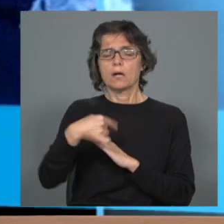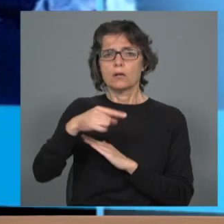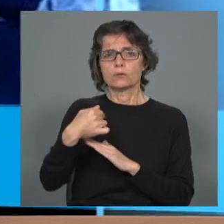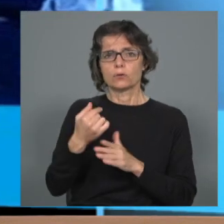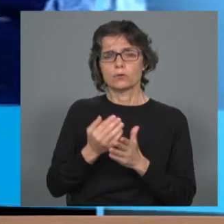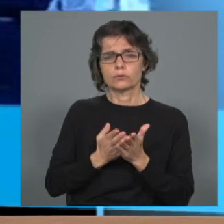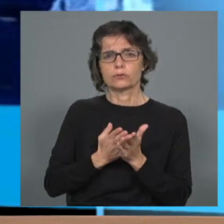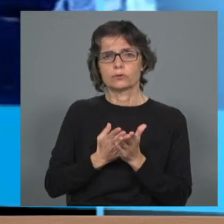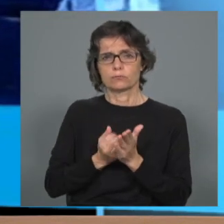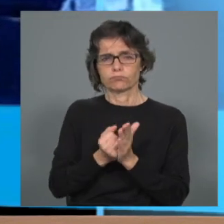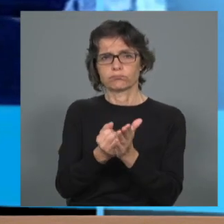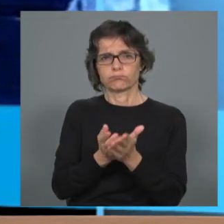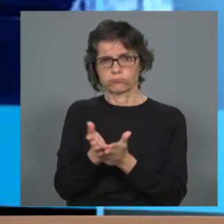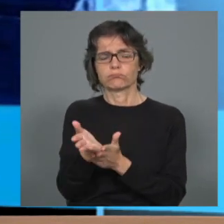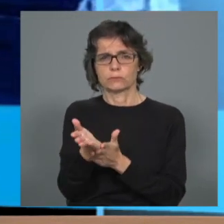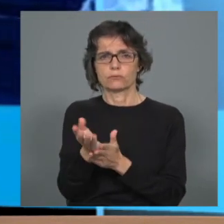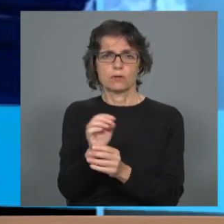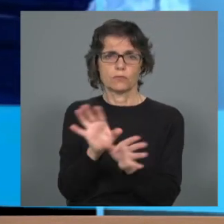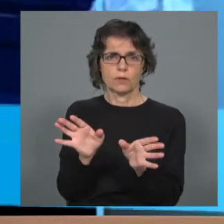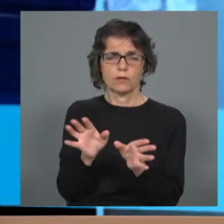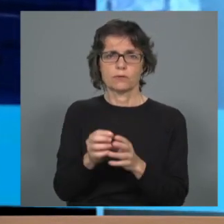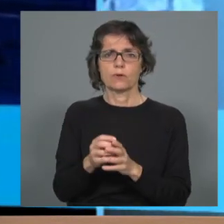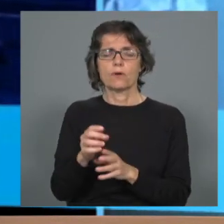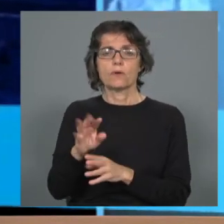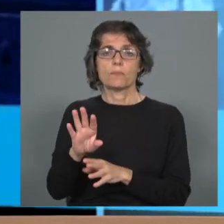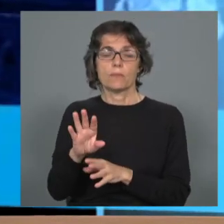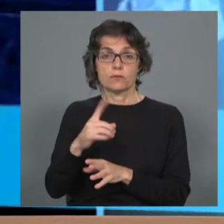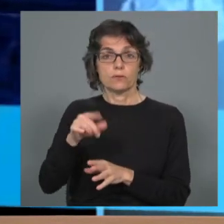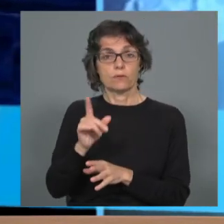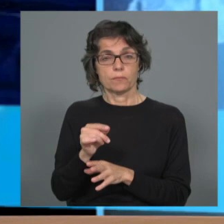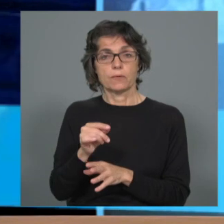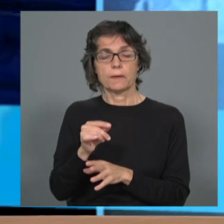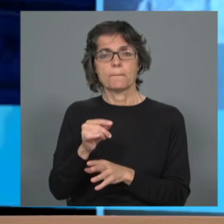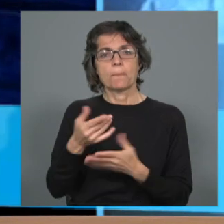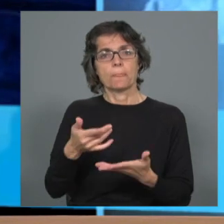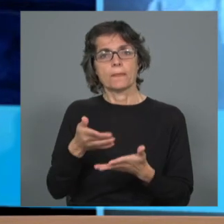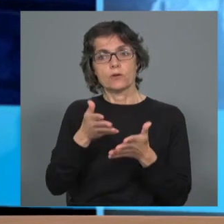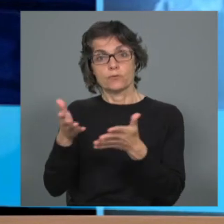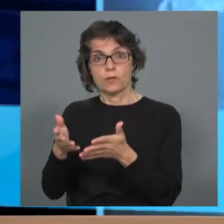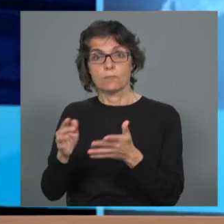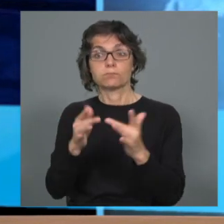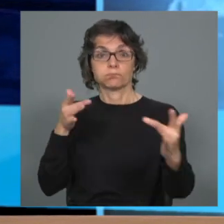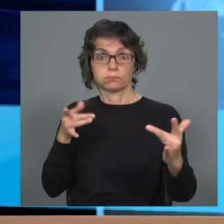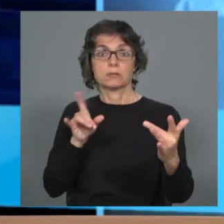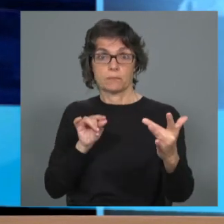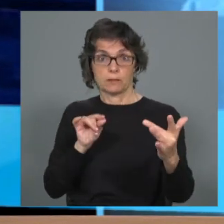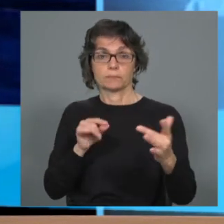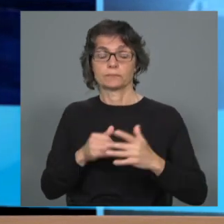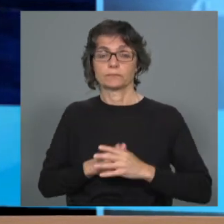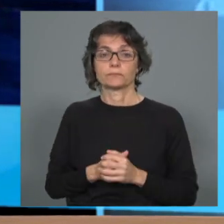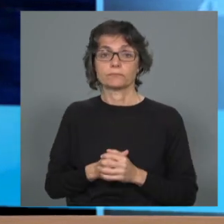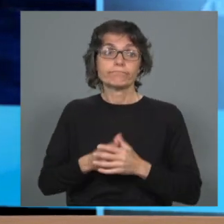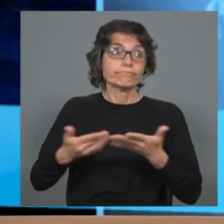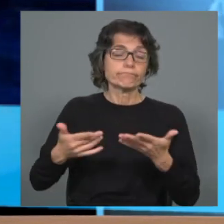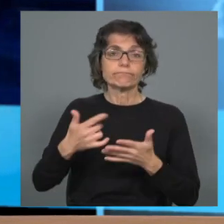não idealmente, mas começámos também a ajudar as mães online. E pronto,